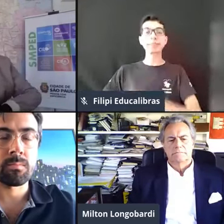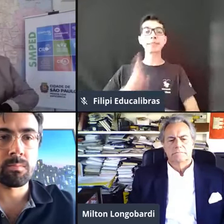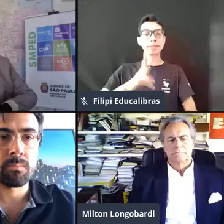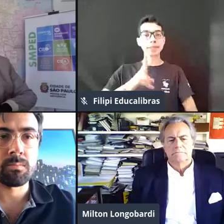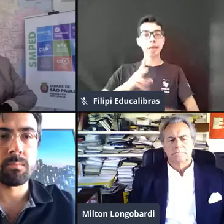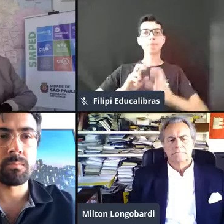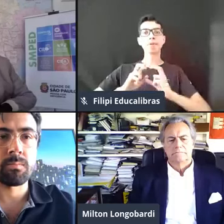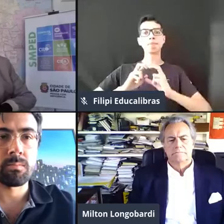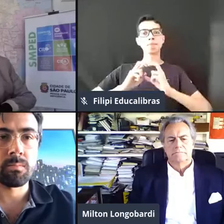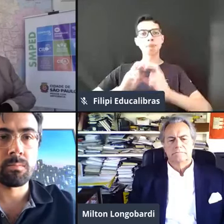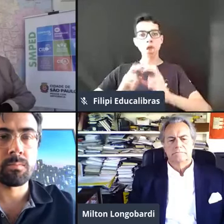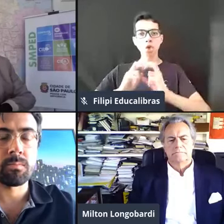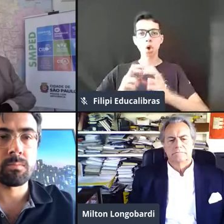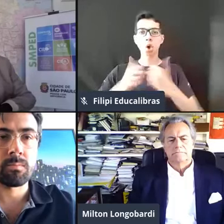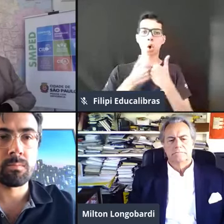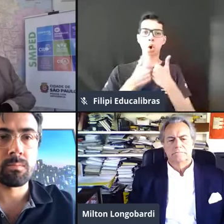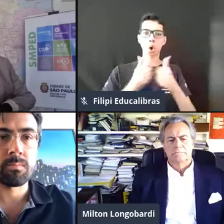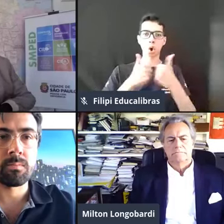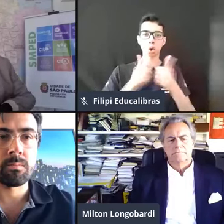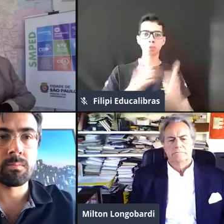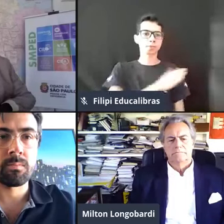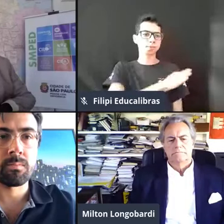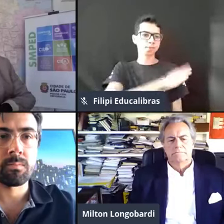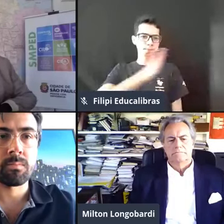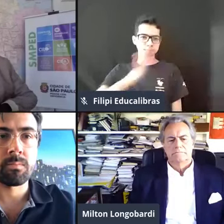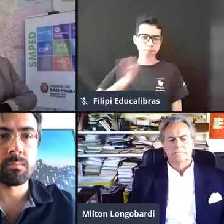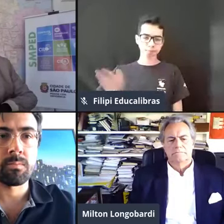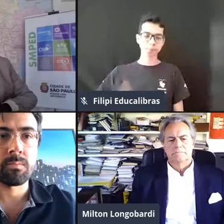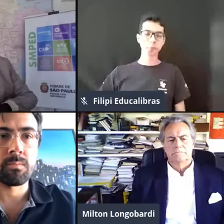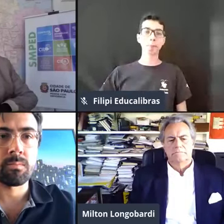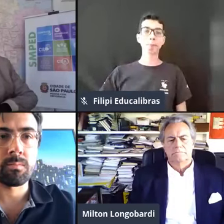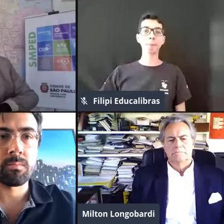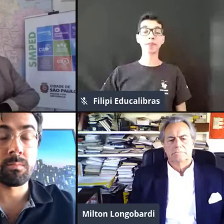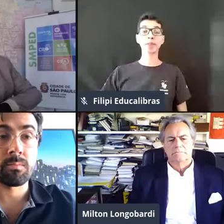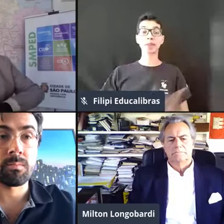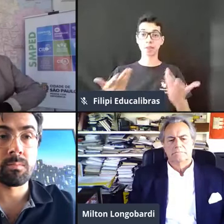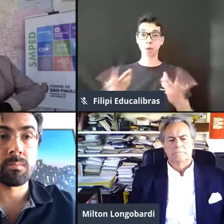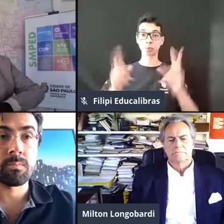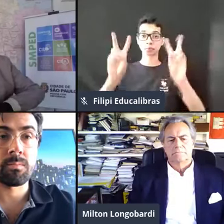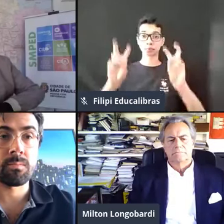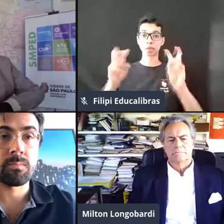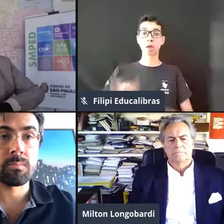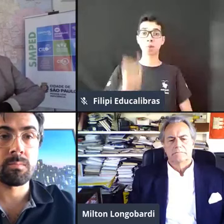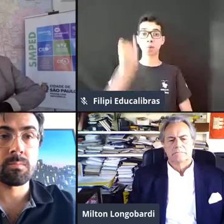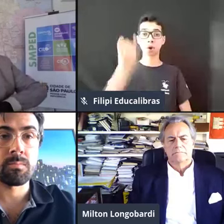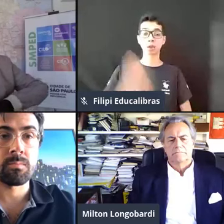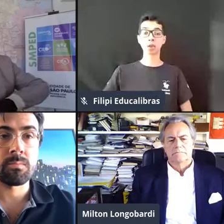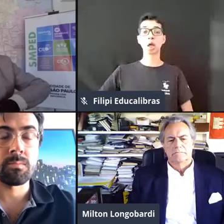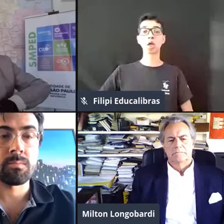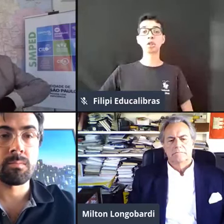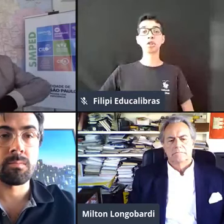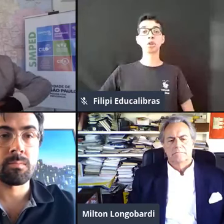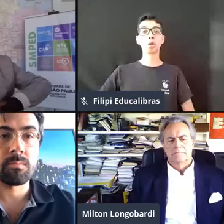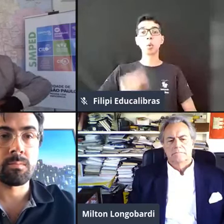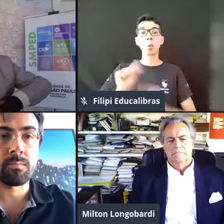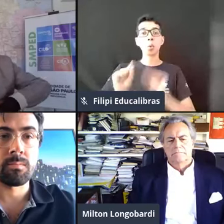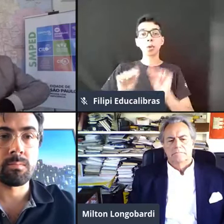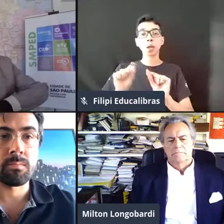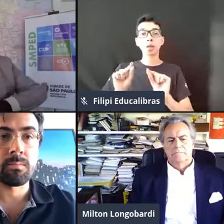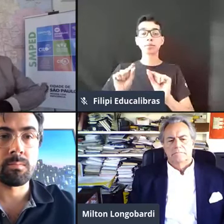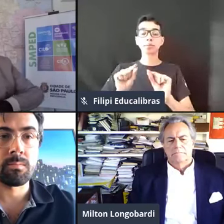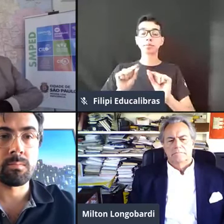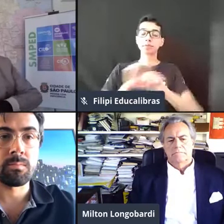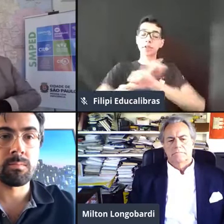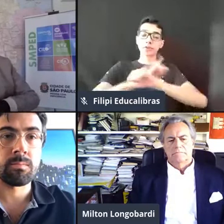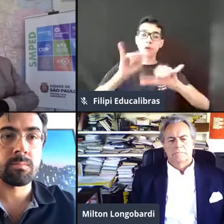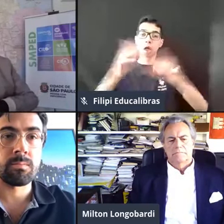aí, né? Esse é um tema muito importante. O que você falaria, o que você diria